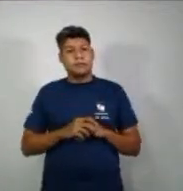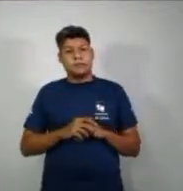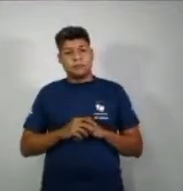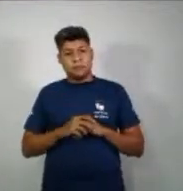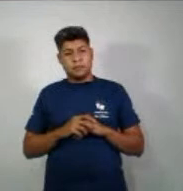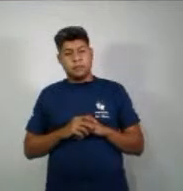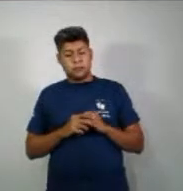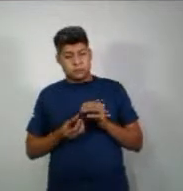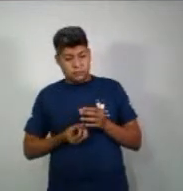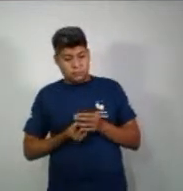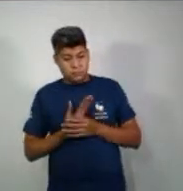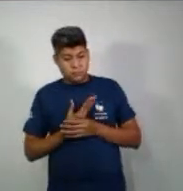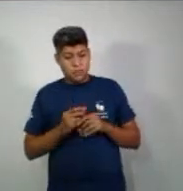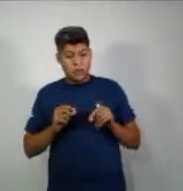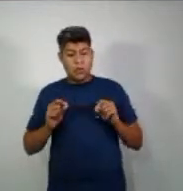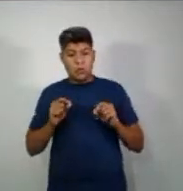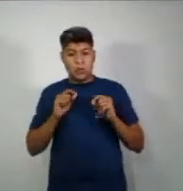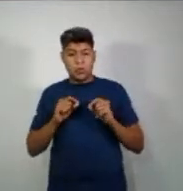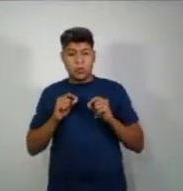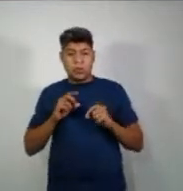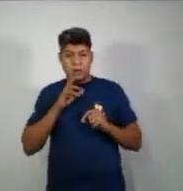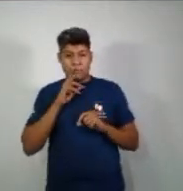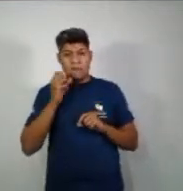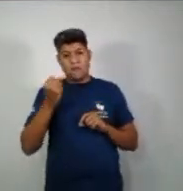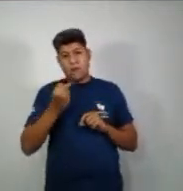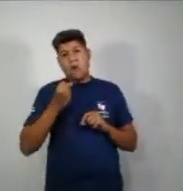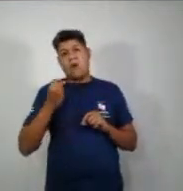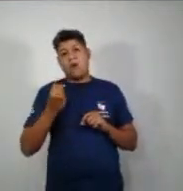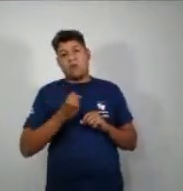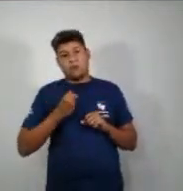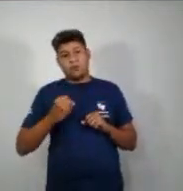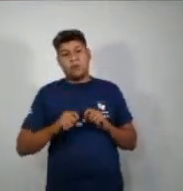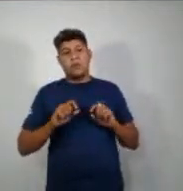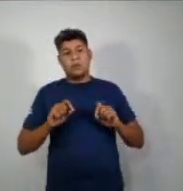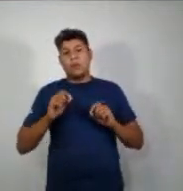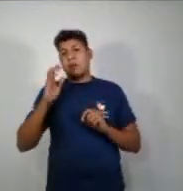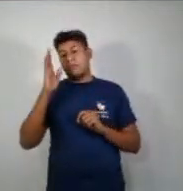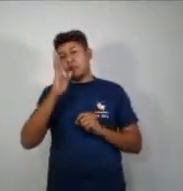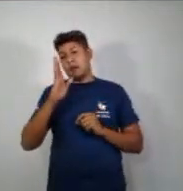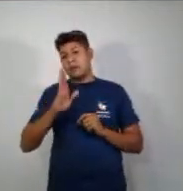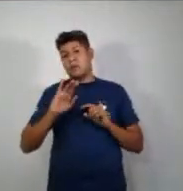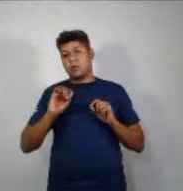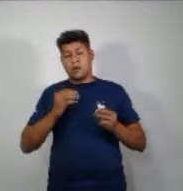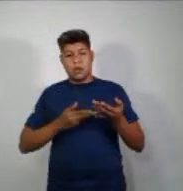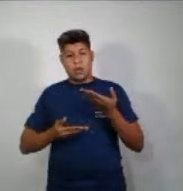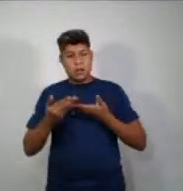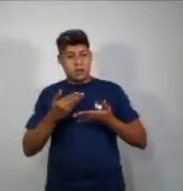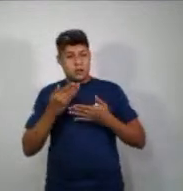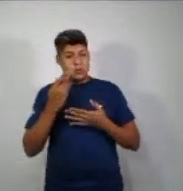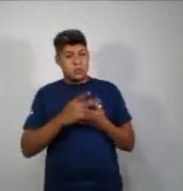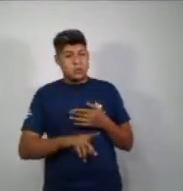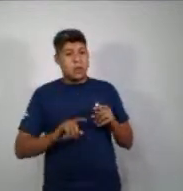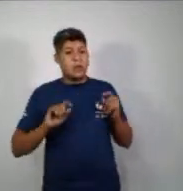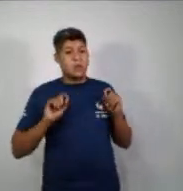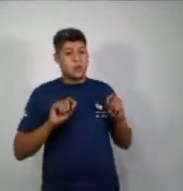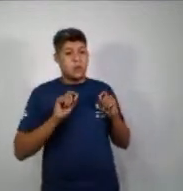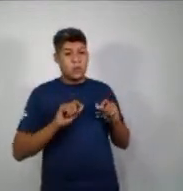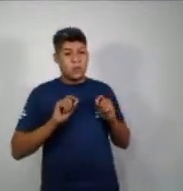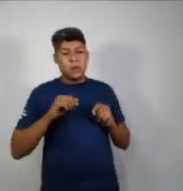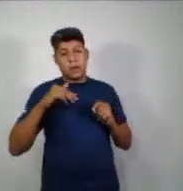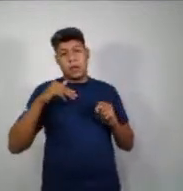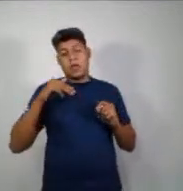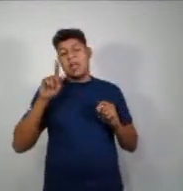que cria essa raiz muito forte, com o Brasil, é a relação dele com Guimarães